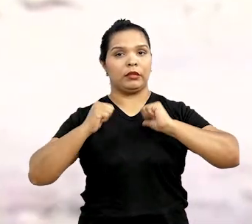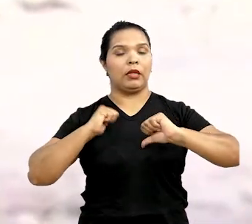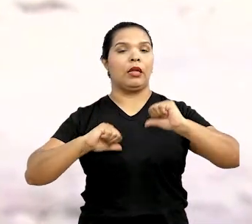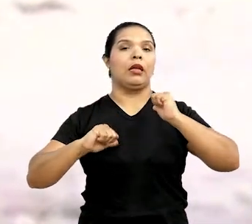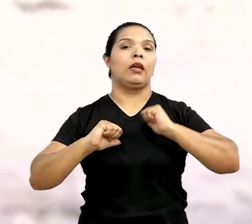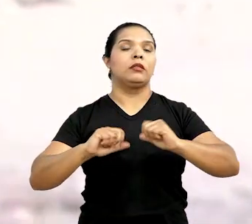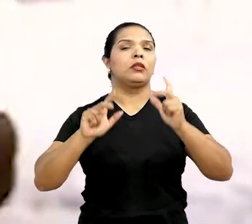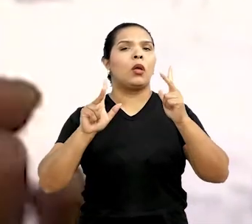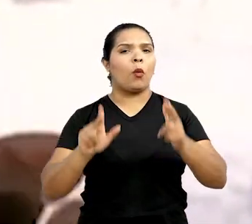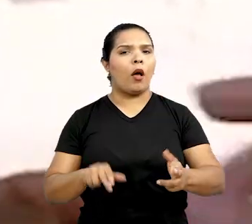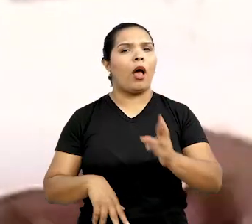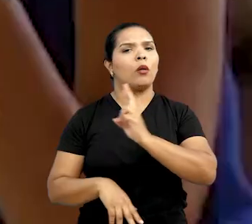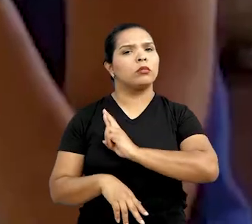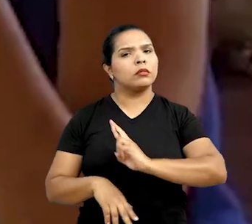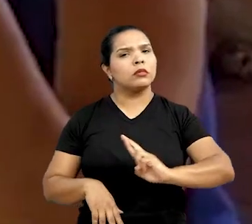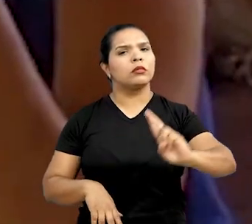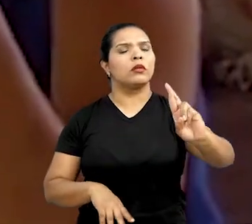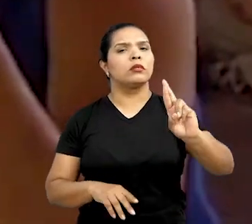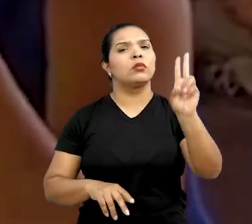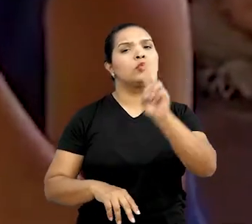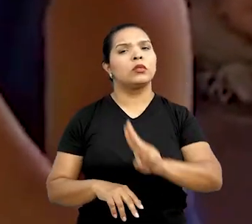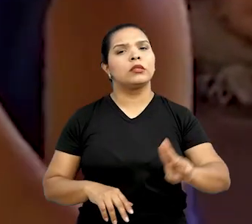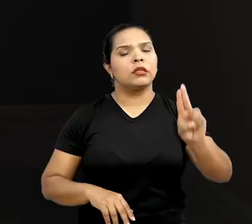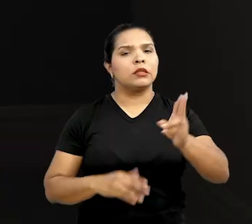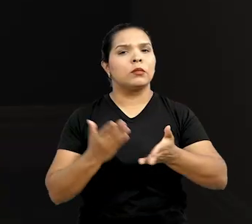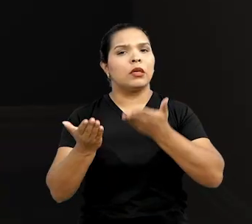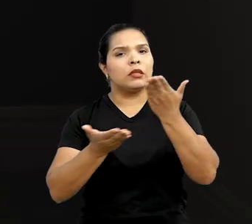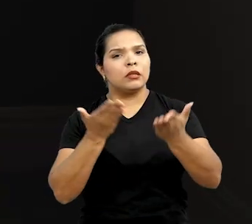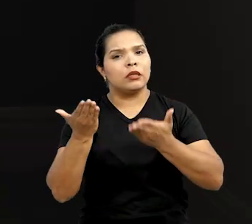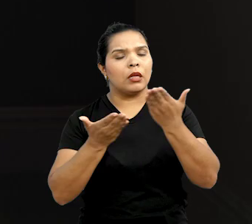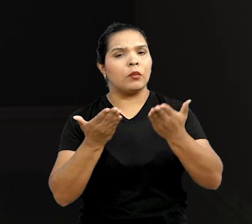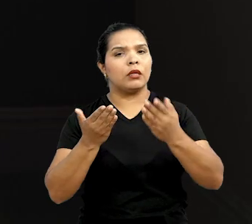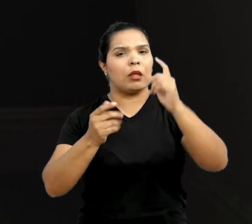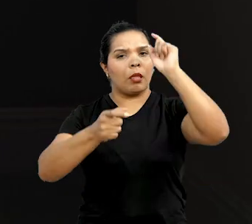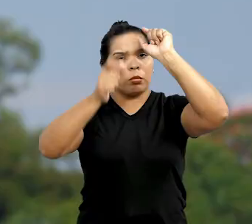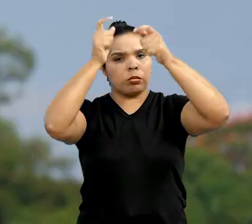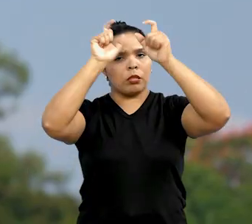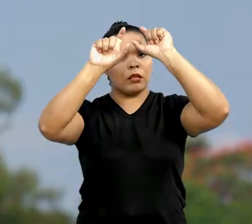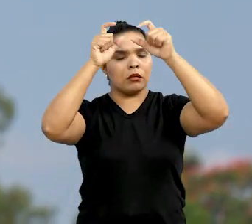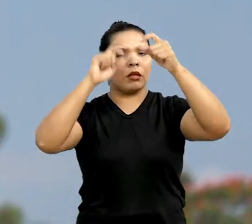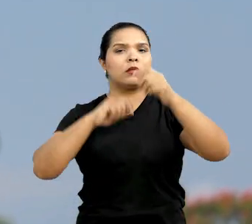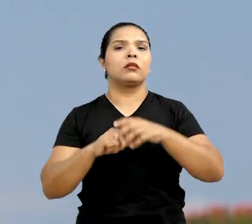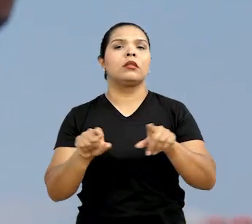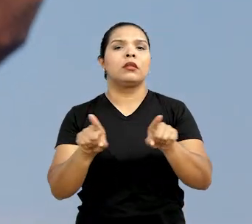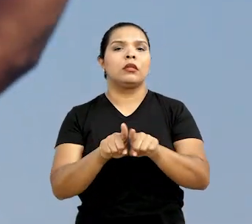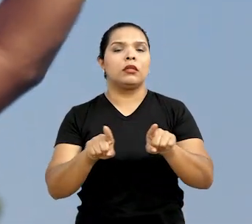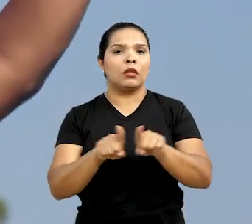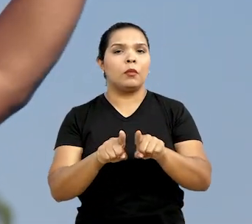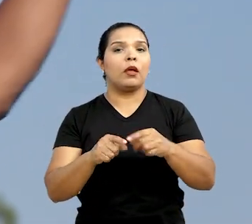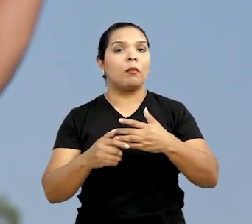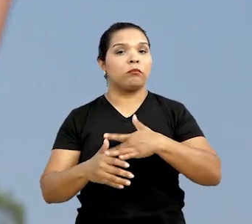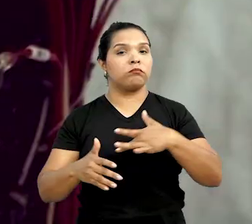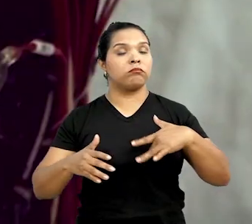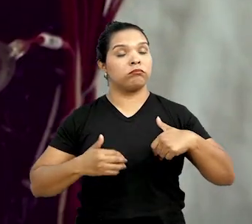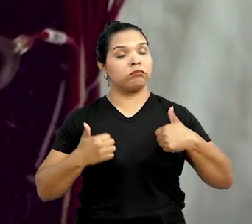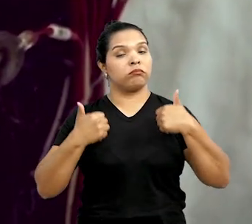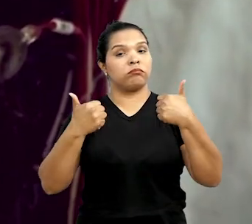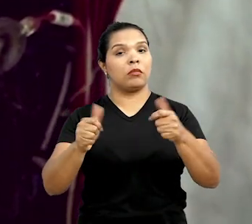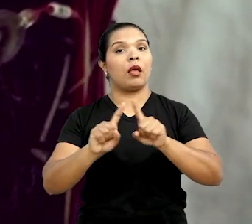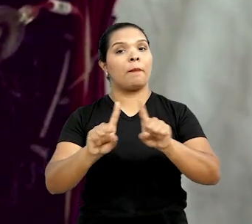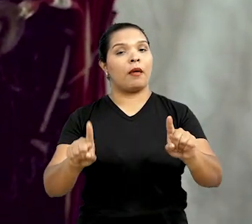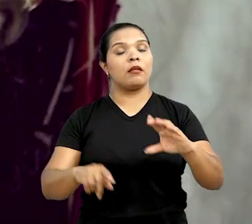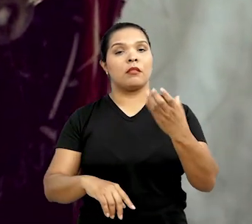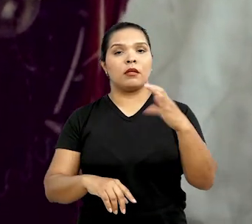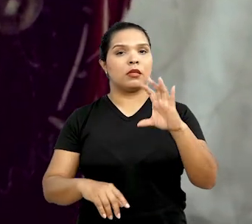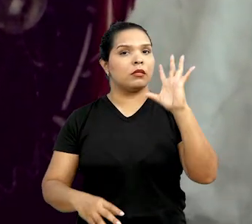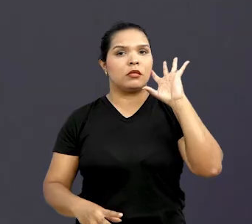em muitos rituais religiosos, são utilizados para tratar transtornos mentais e promover o bem-estar. Mas a